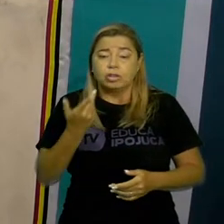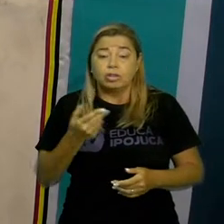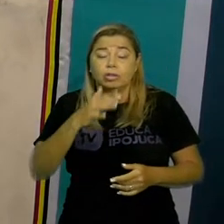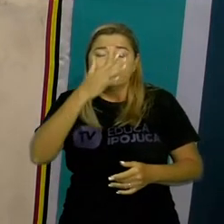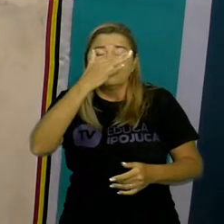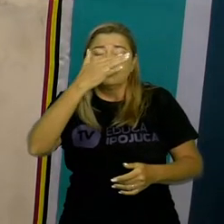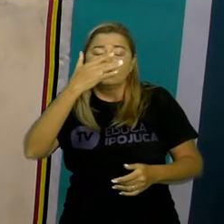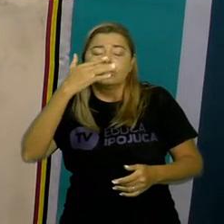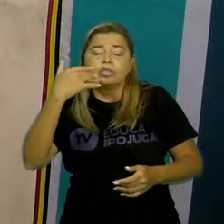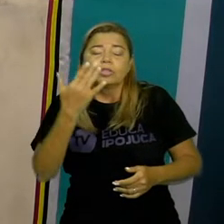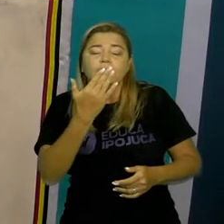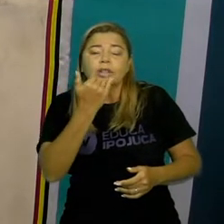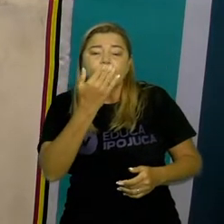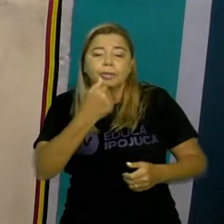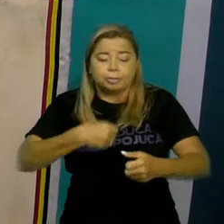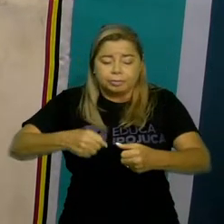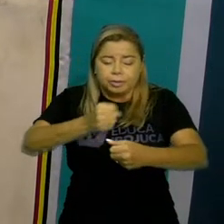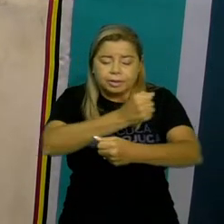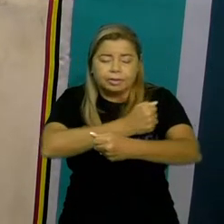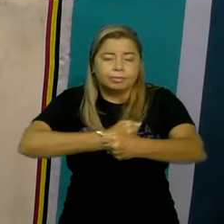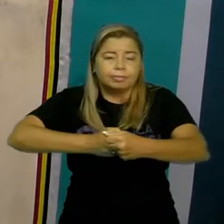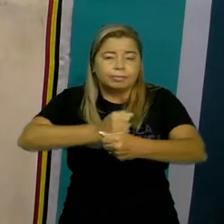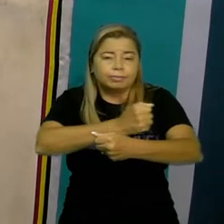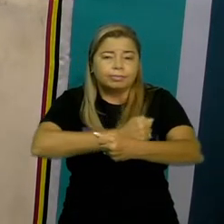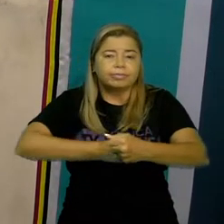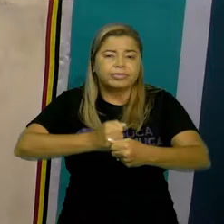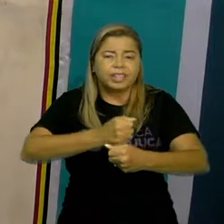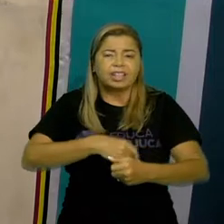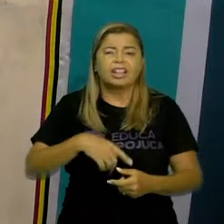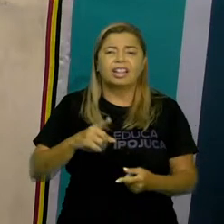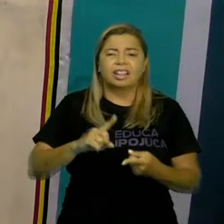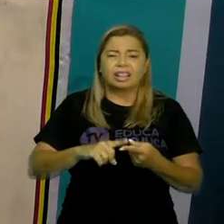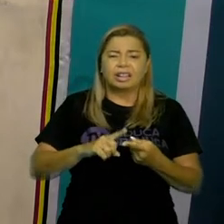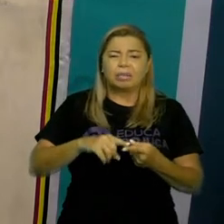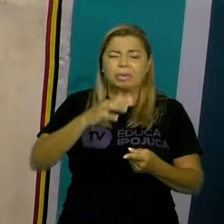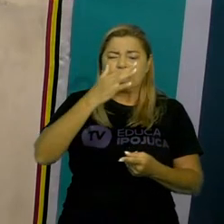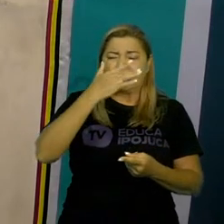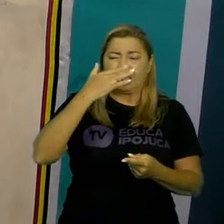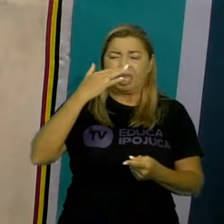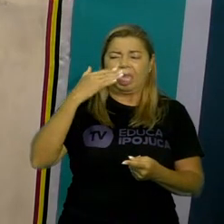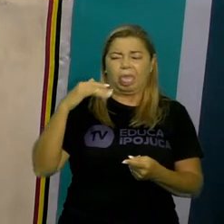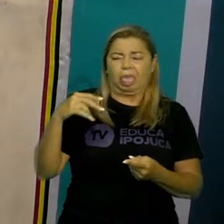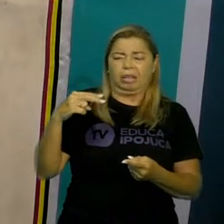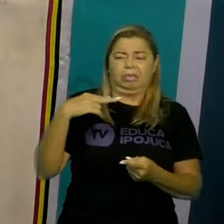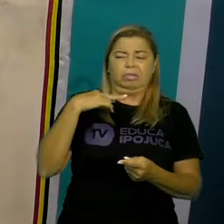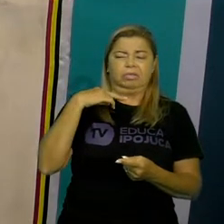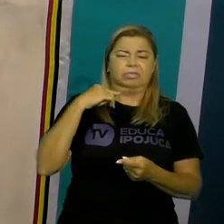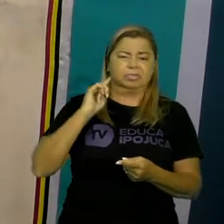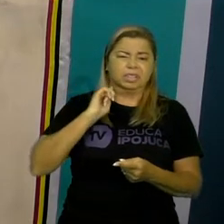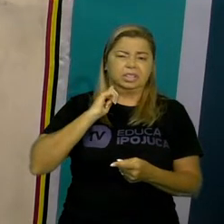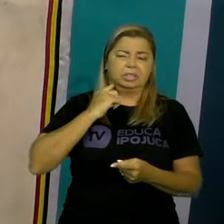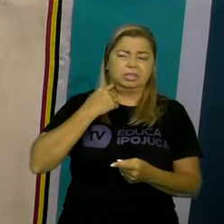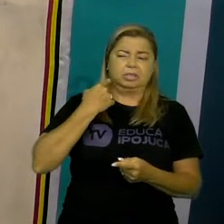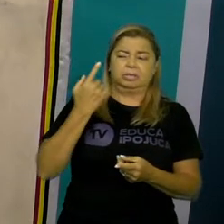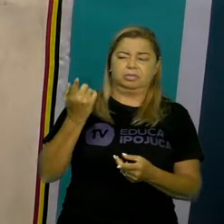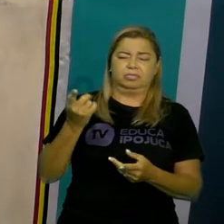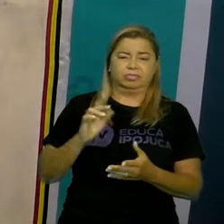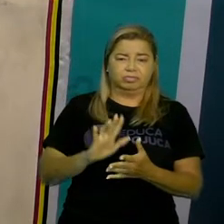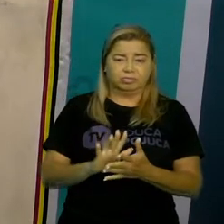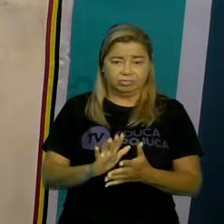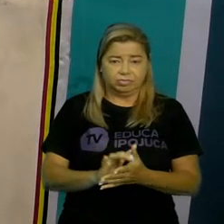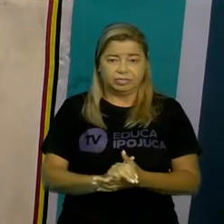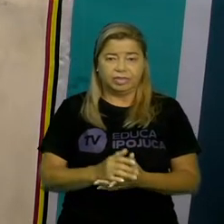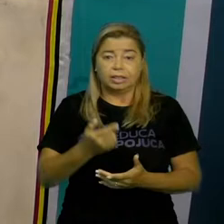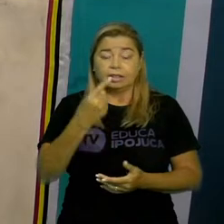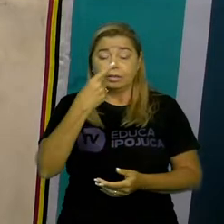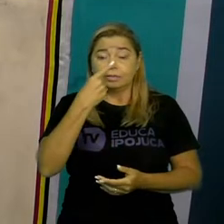pela mamãe, o cheiro ruim a gente sente, né? Também quando o cheiro está estragado, usamos